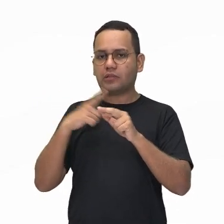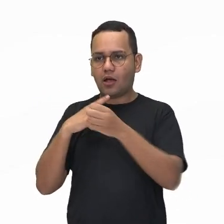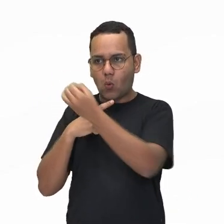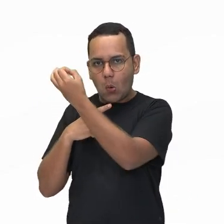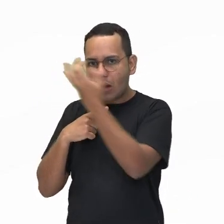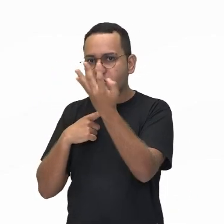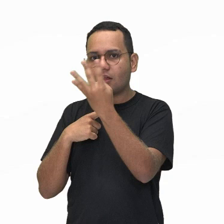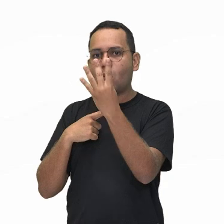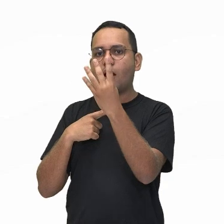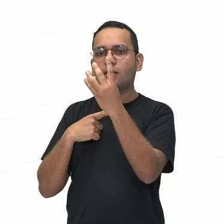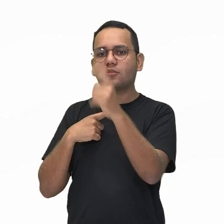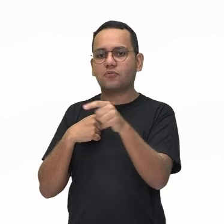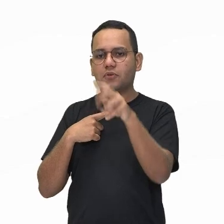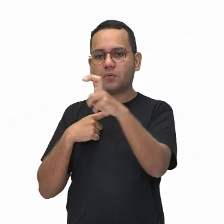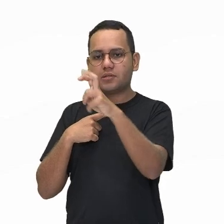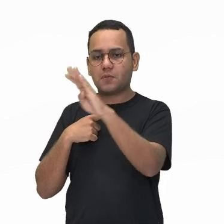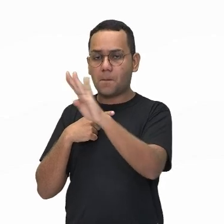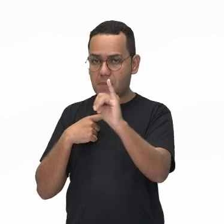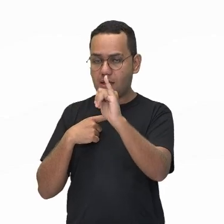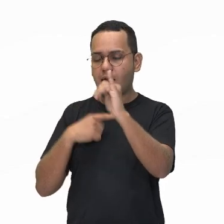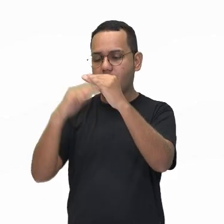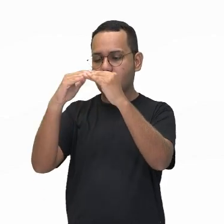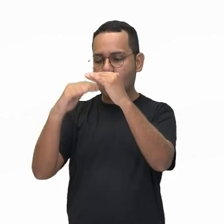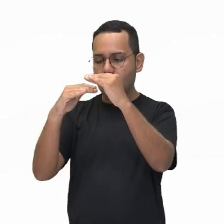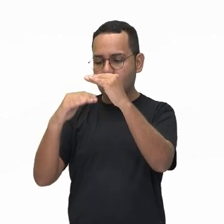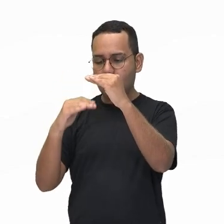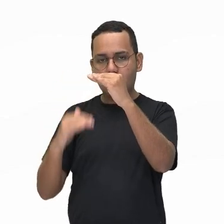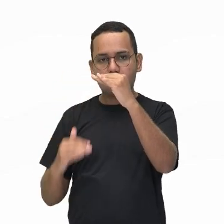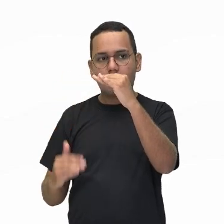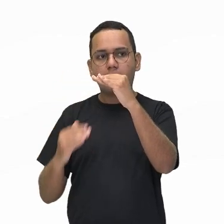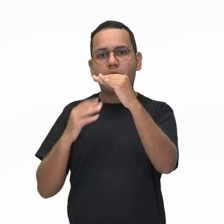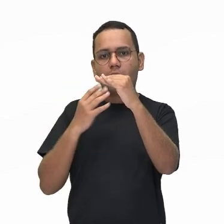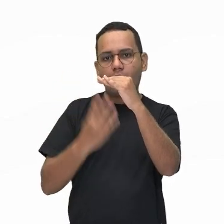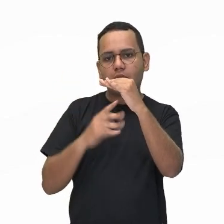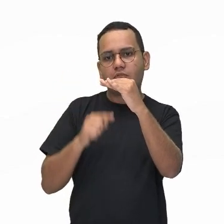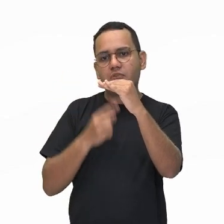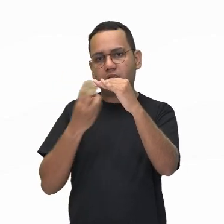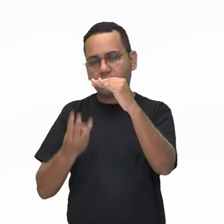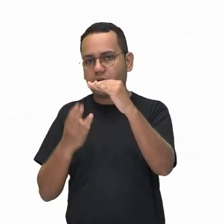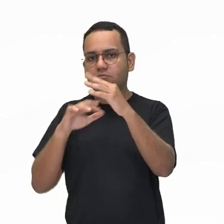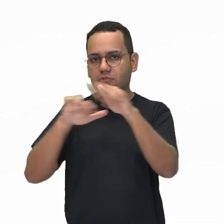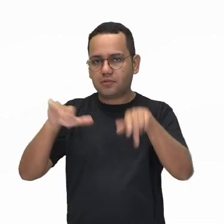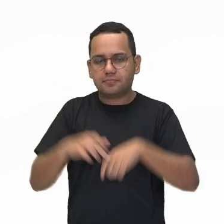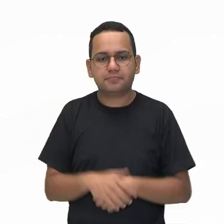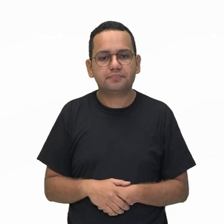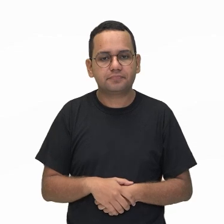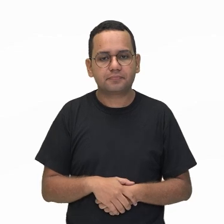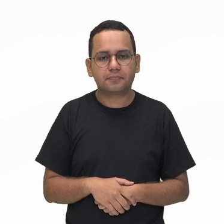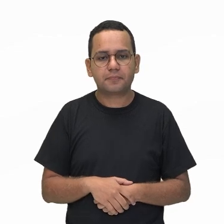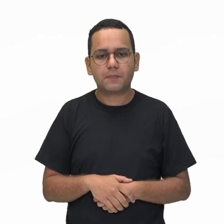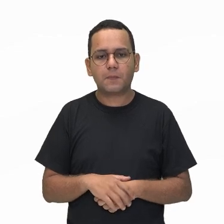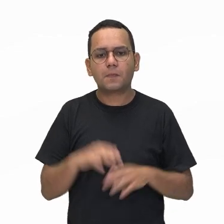3,5 bilhões de anos, as condições ambientais da Terra mudaram drasticamente,